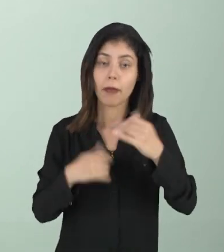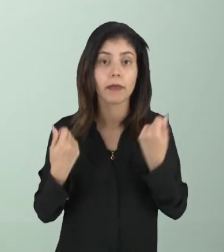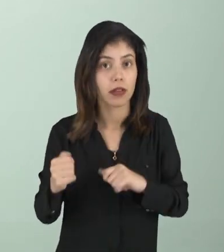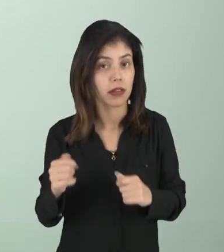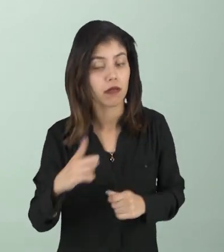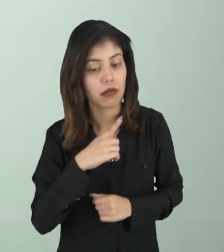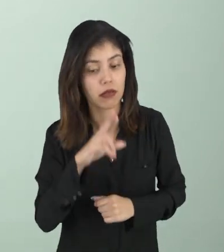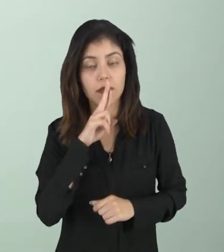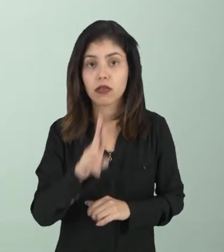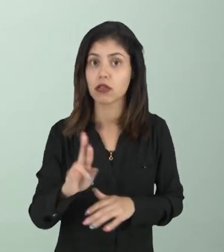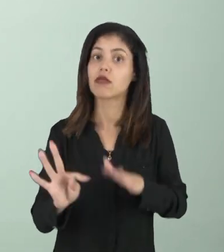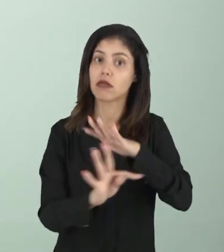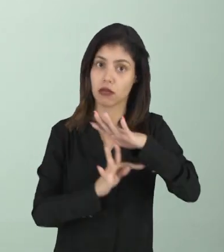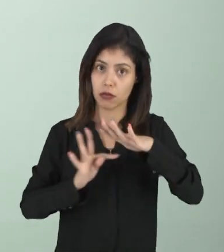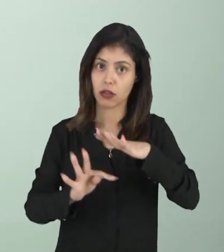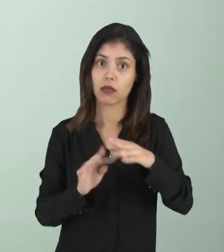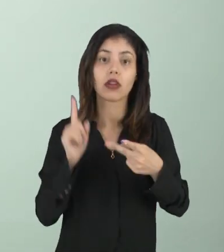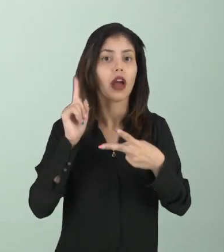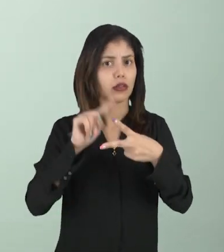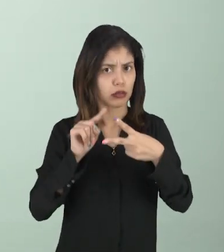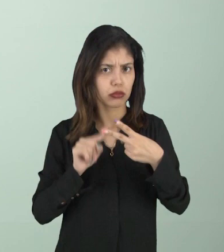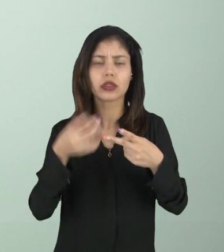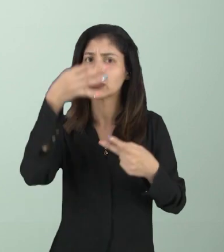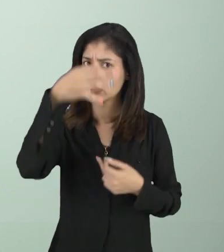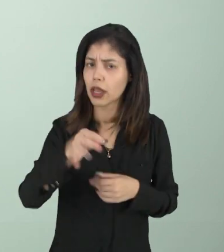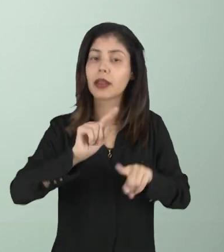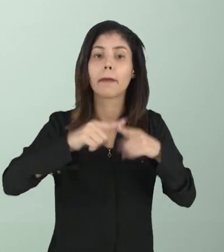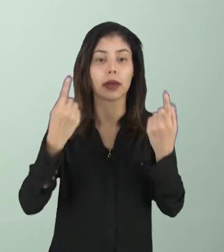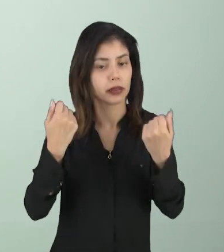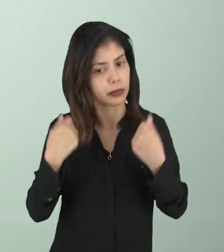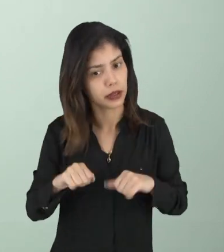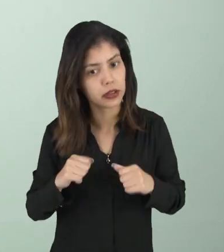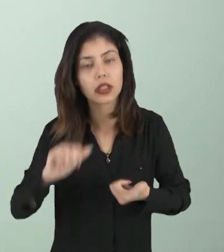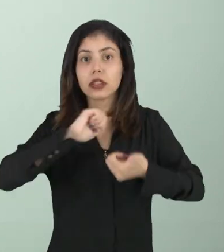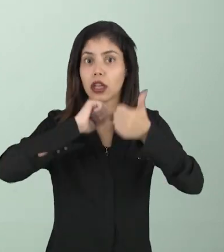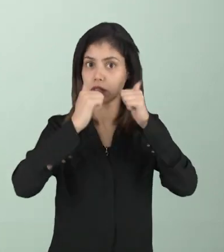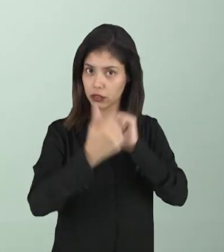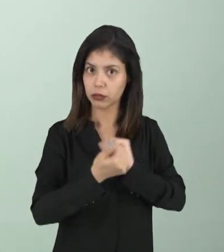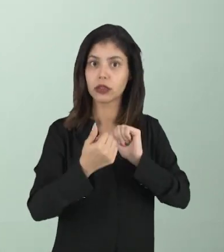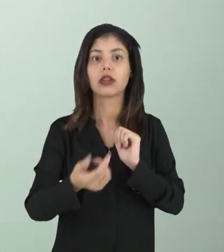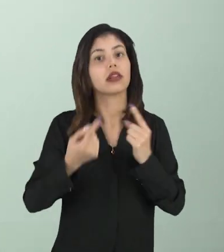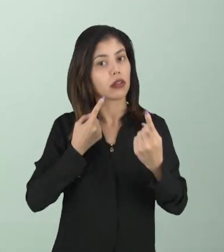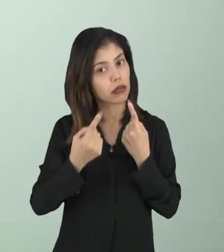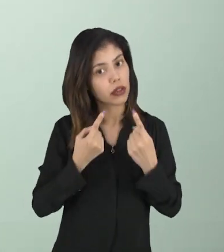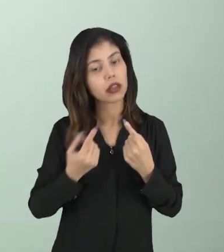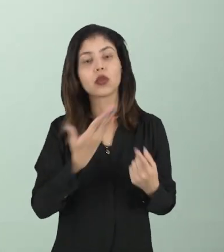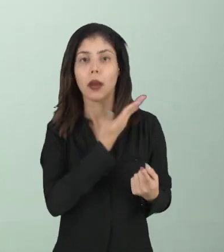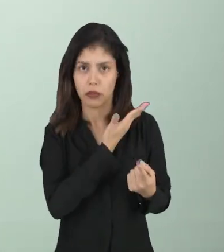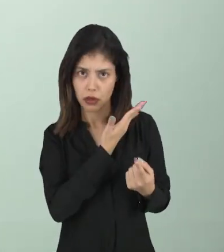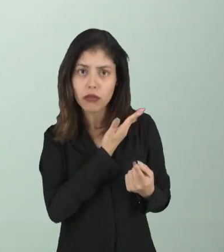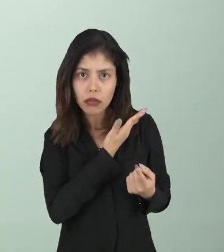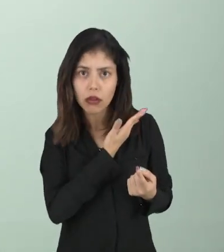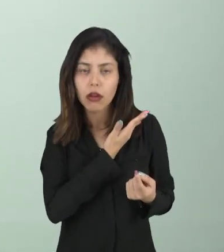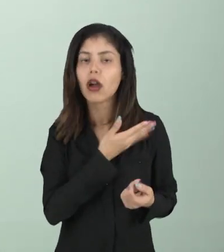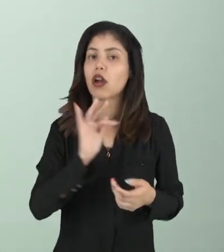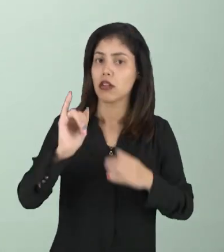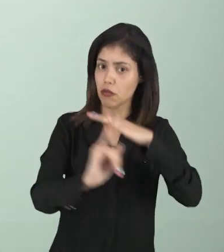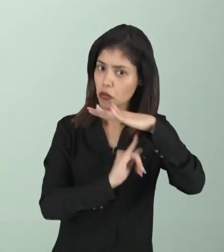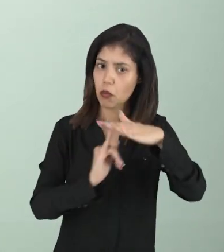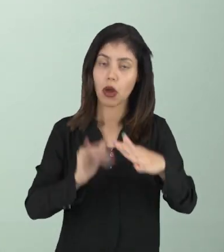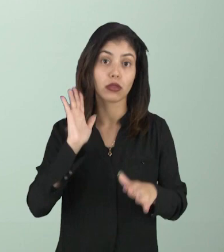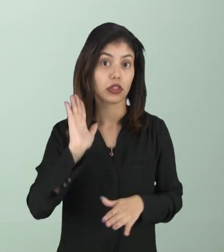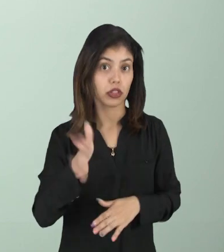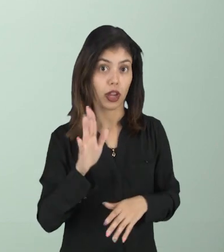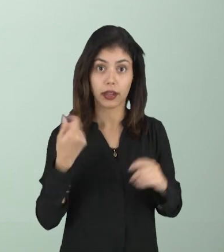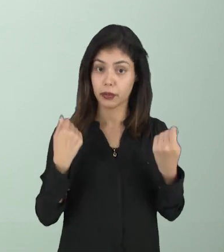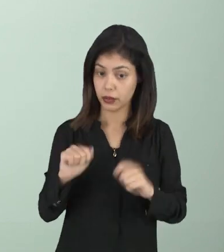linguagens são corretas desde que você utilize no contexto adequado. Está com os amigos, linguagem informal. Está num ambiente